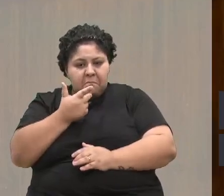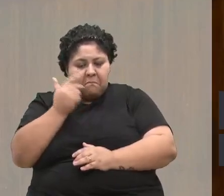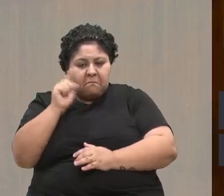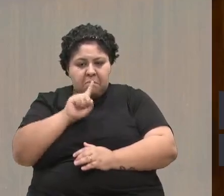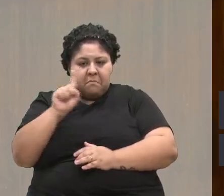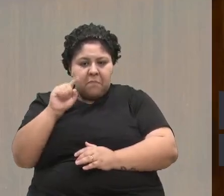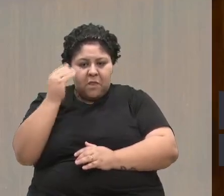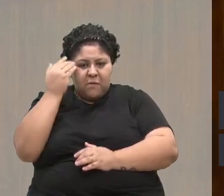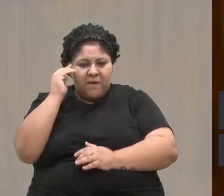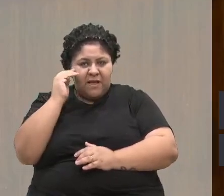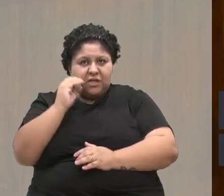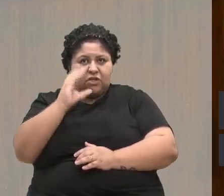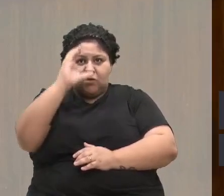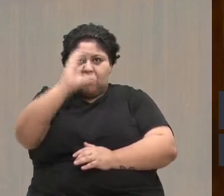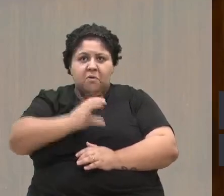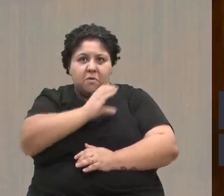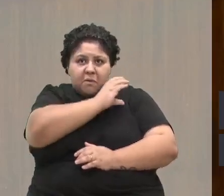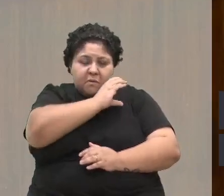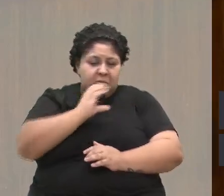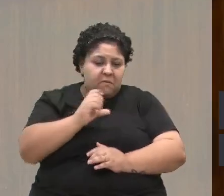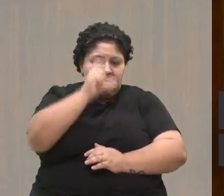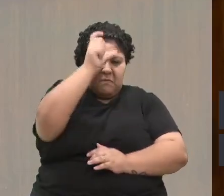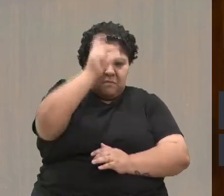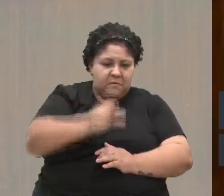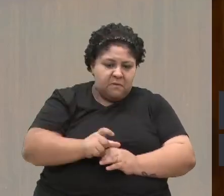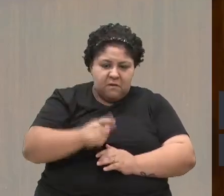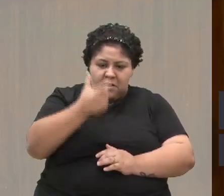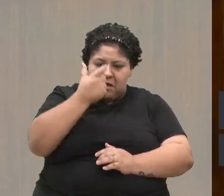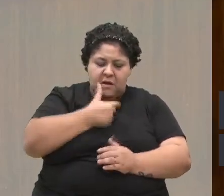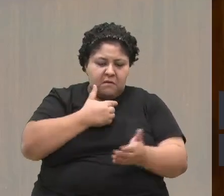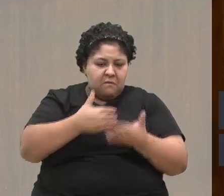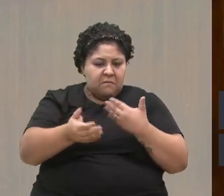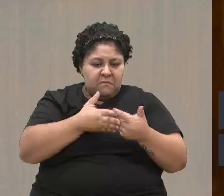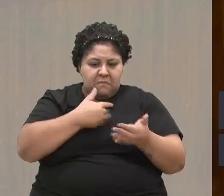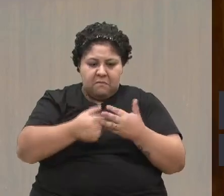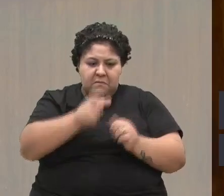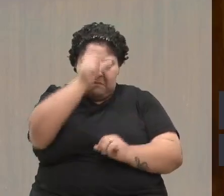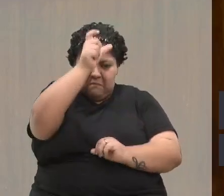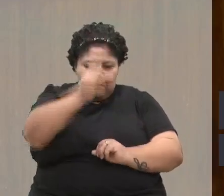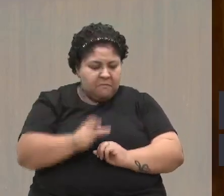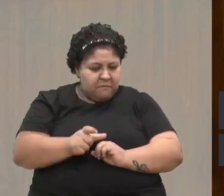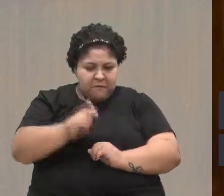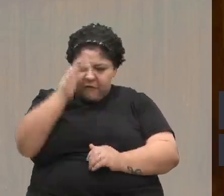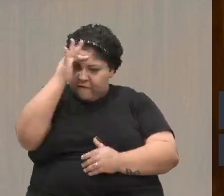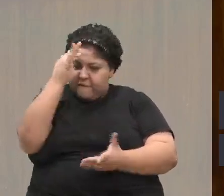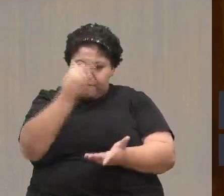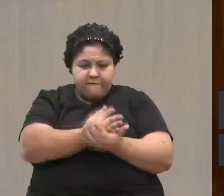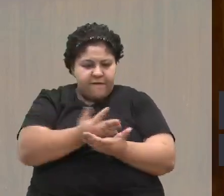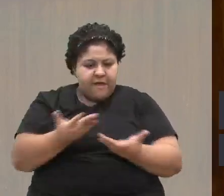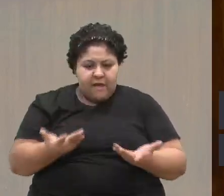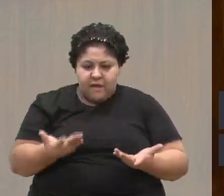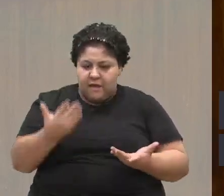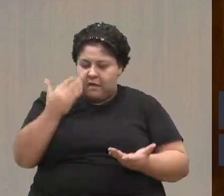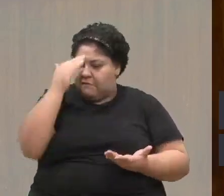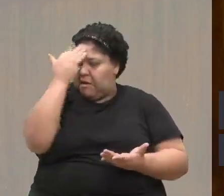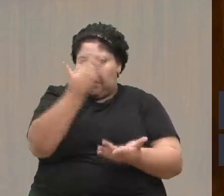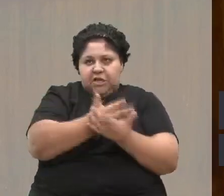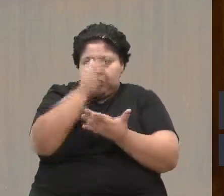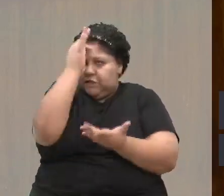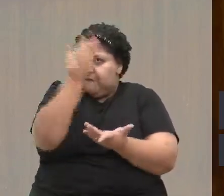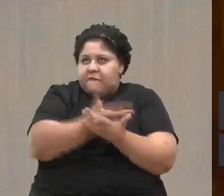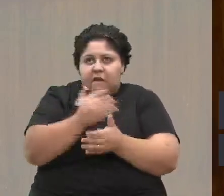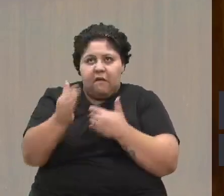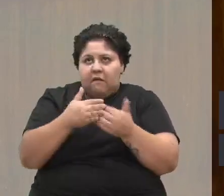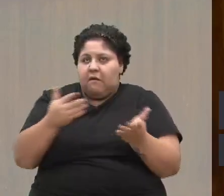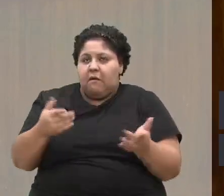os católicos ou as pessoas, acho que qualquer pessoa que professa qualquer fé, ou mesmo que não tenha fé alguma,